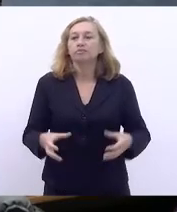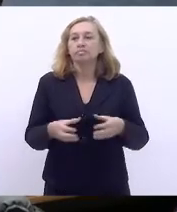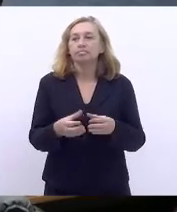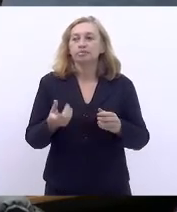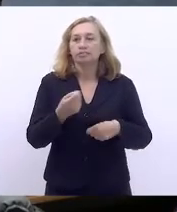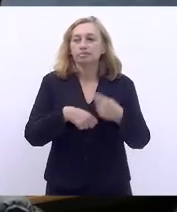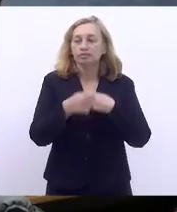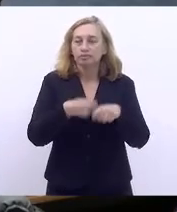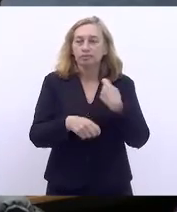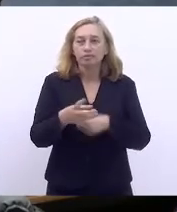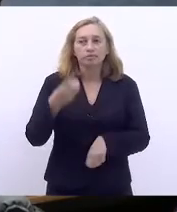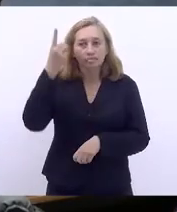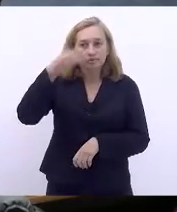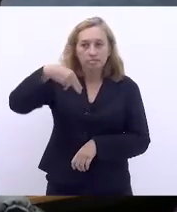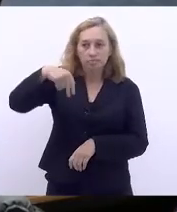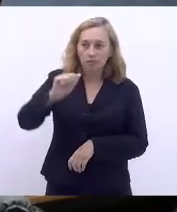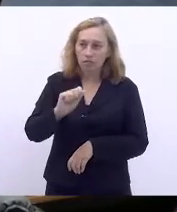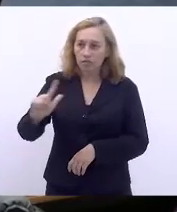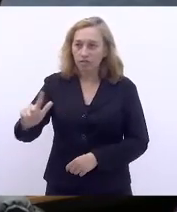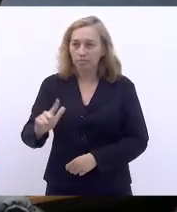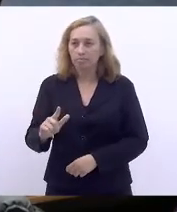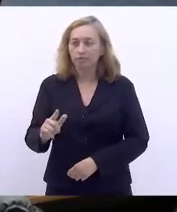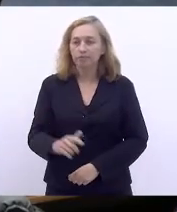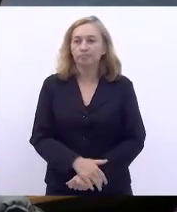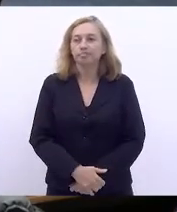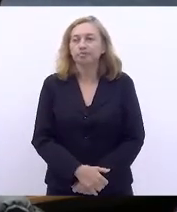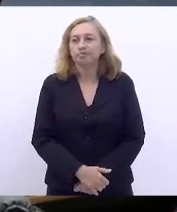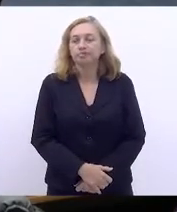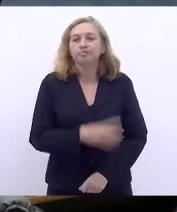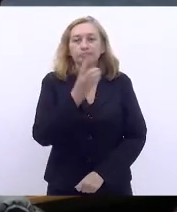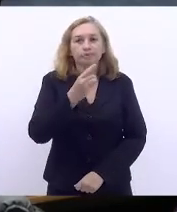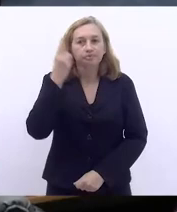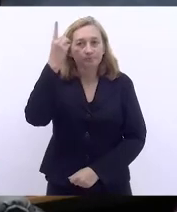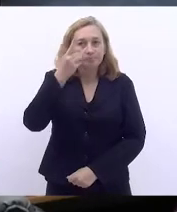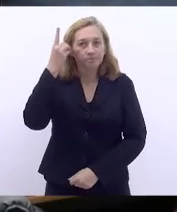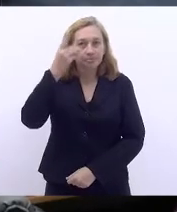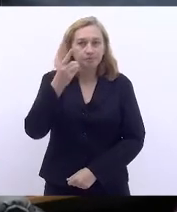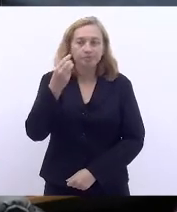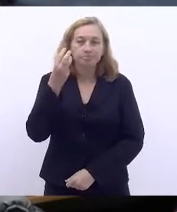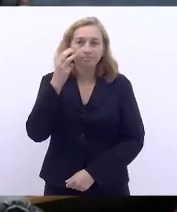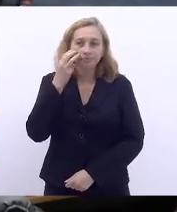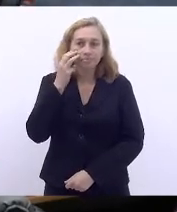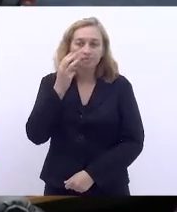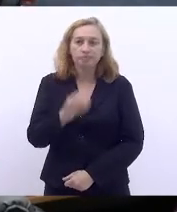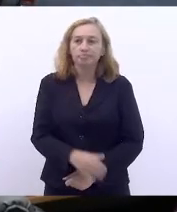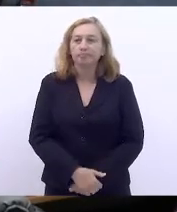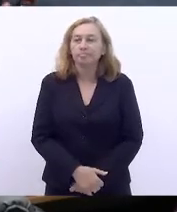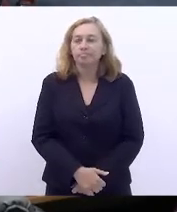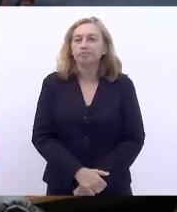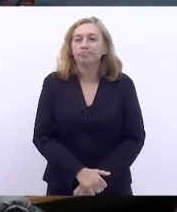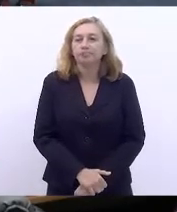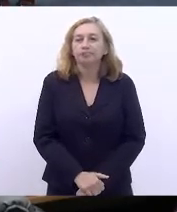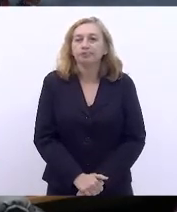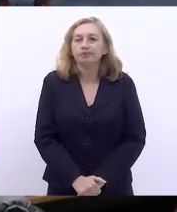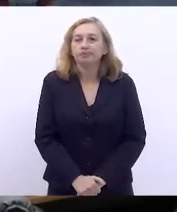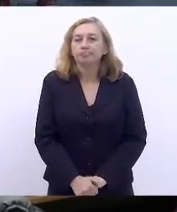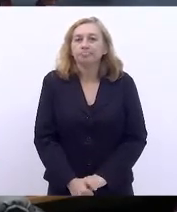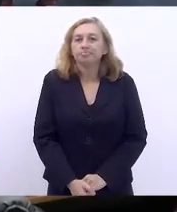deputado Noel de Carvalho. Deputado Noel de Carvalho. Deputado Valdec Carneiro.